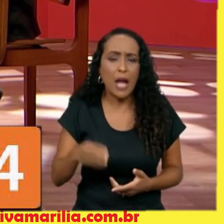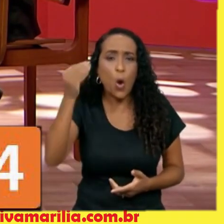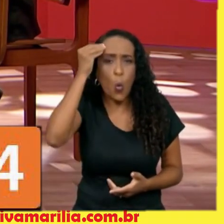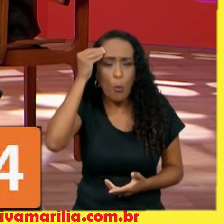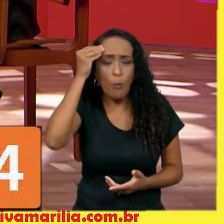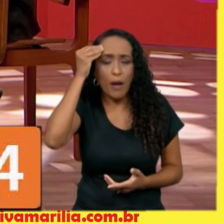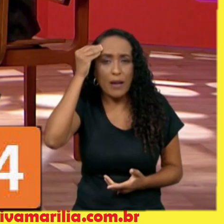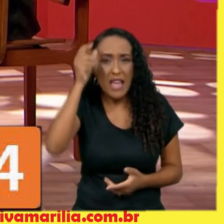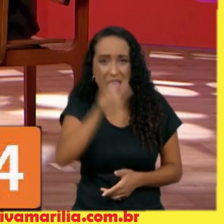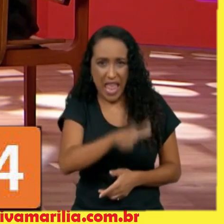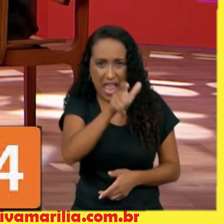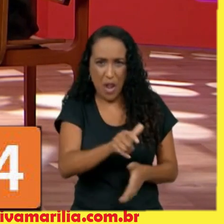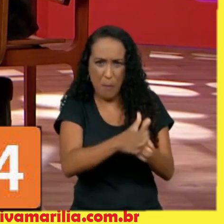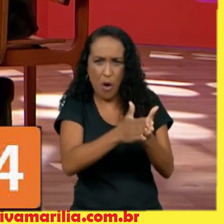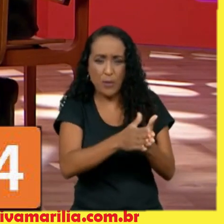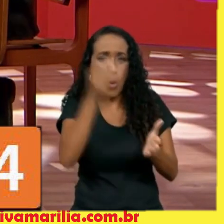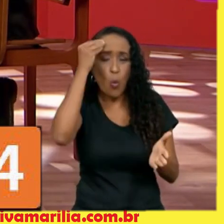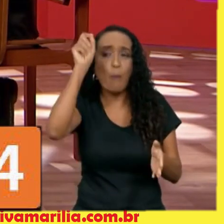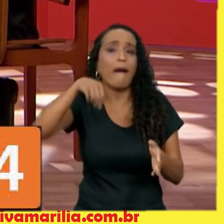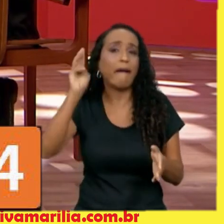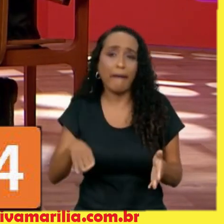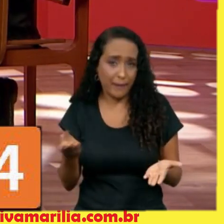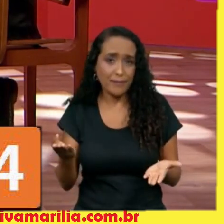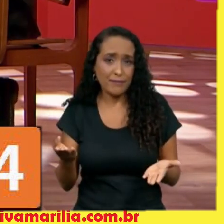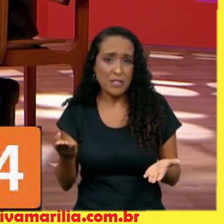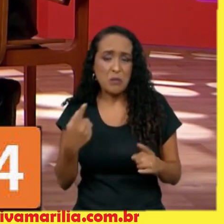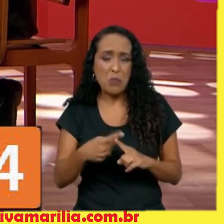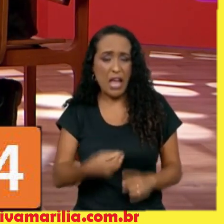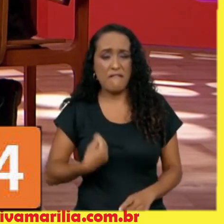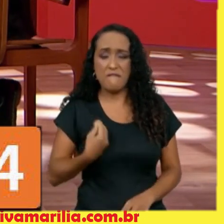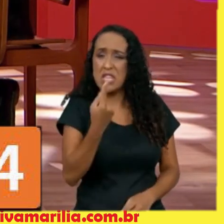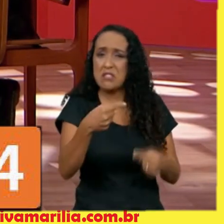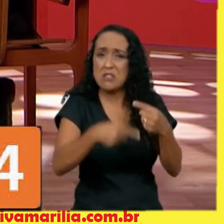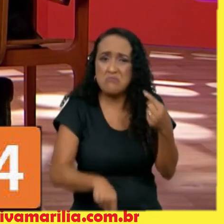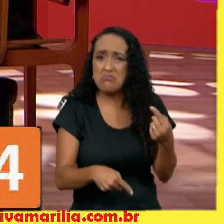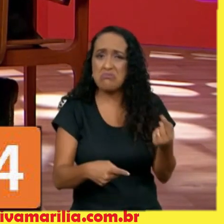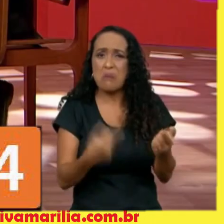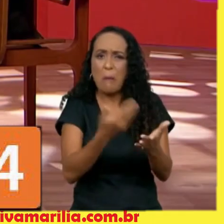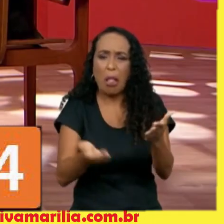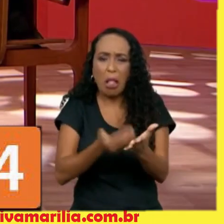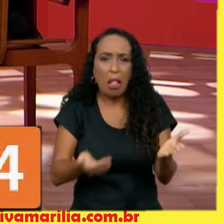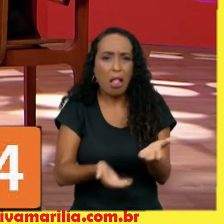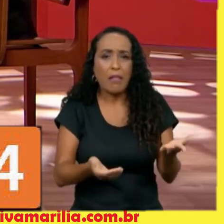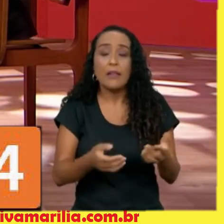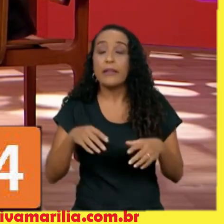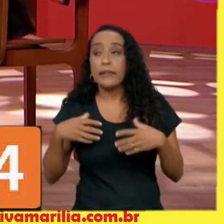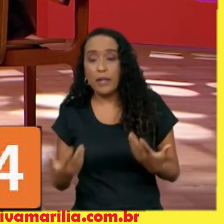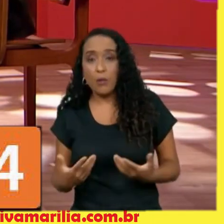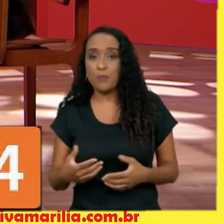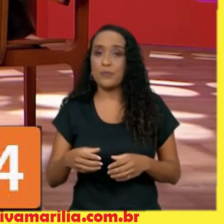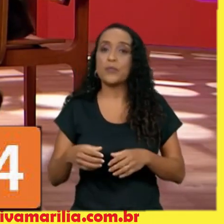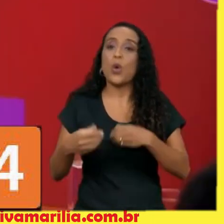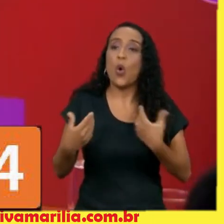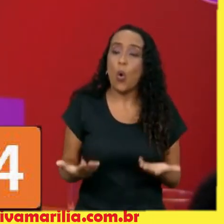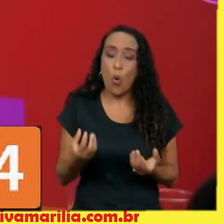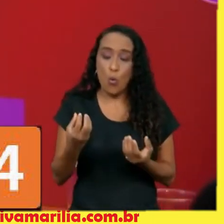esse cara culpa no fim do dia, assim? Pela vida dele não tá dando certo, entre aspas. Exatamente. Como ninguém explicou a verdade para